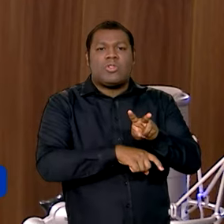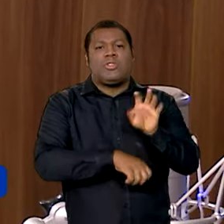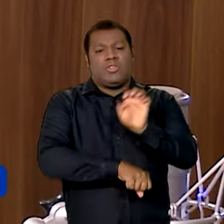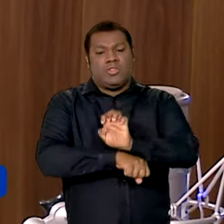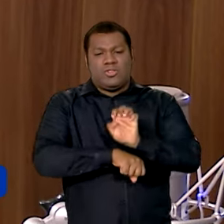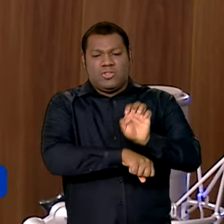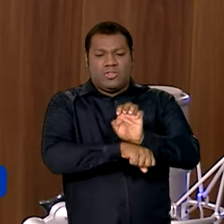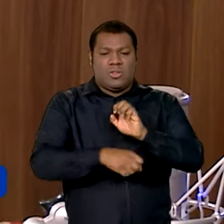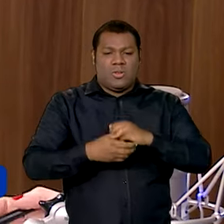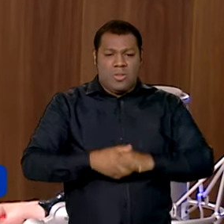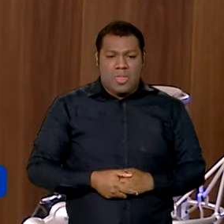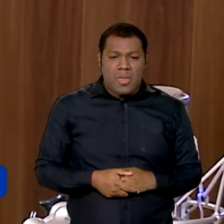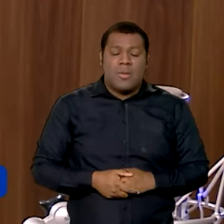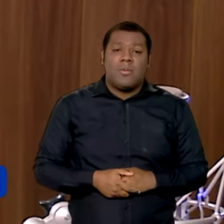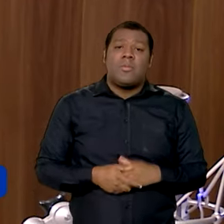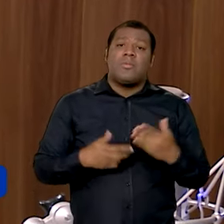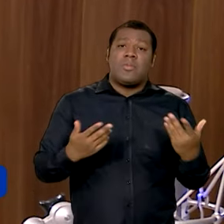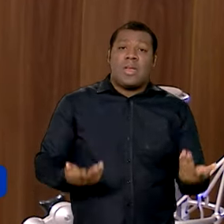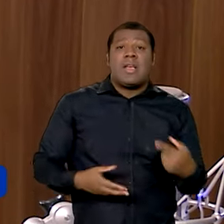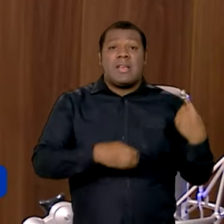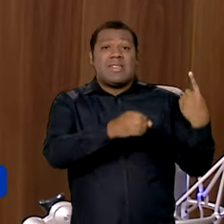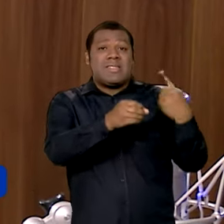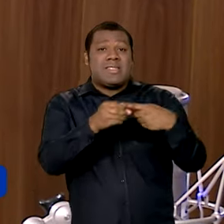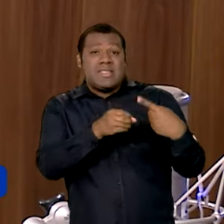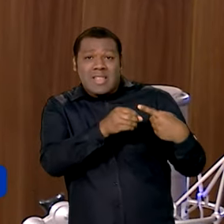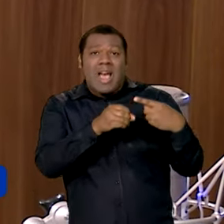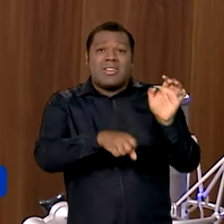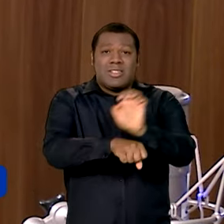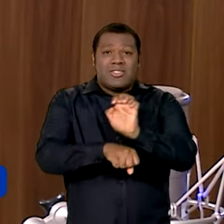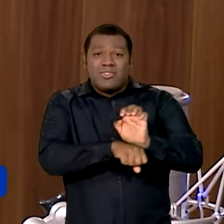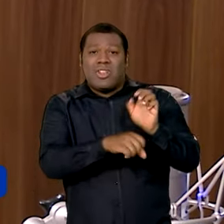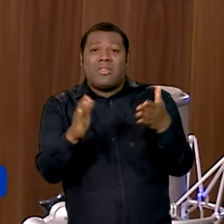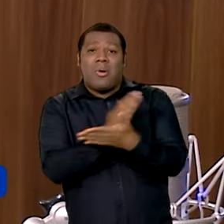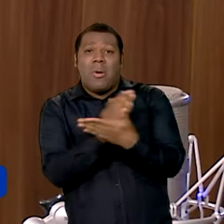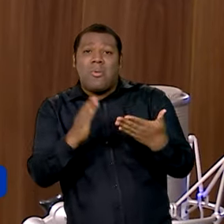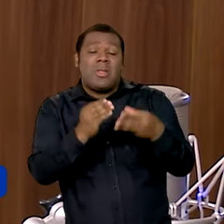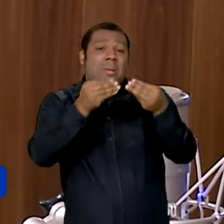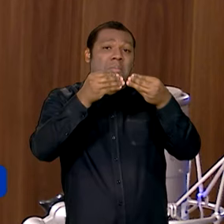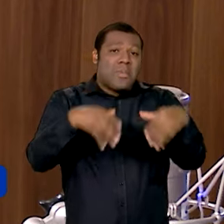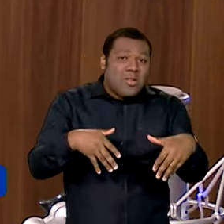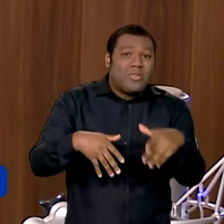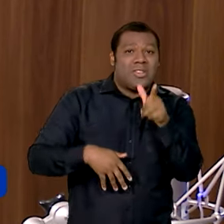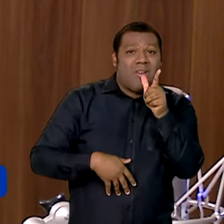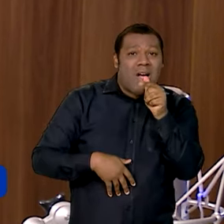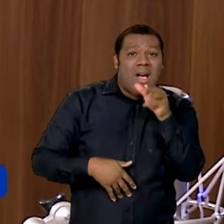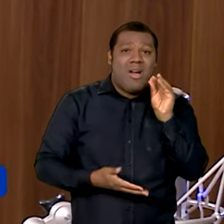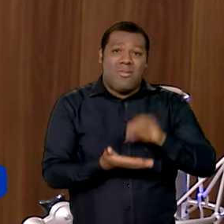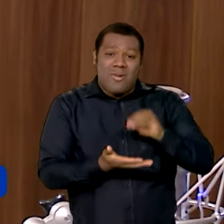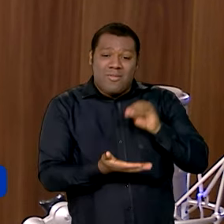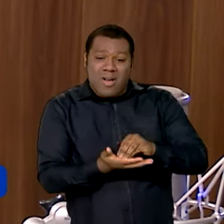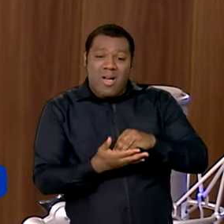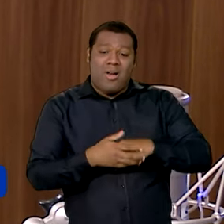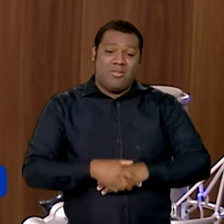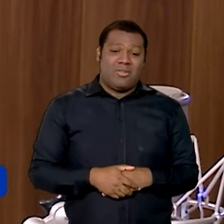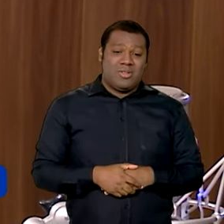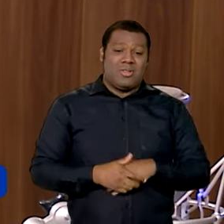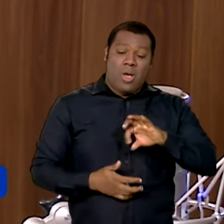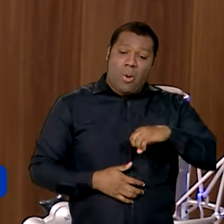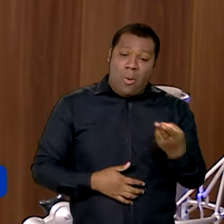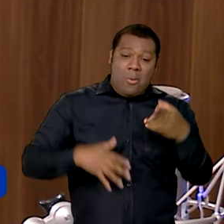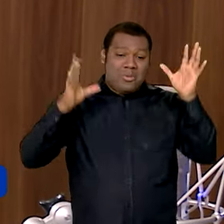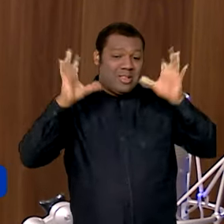de falta ou de excesso de água com os desastre com os eventos Você tem uma ideia em 2023 nós tivemos mais de